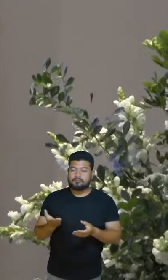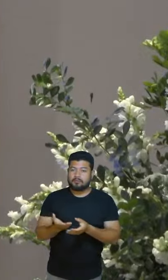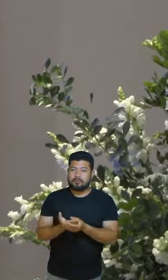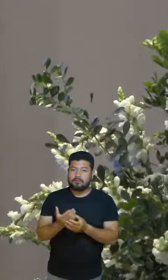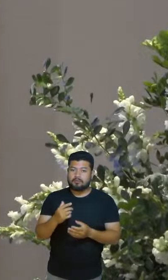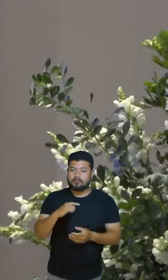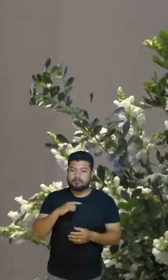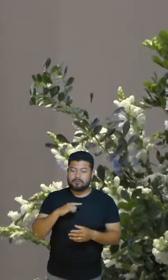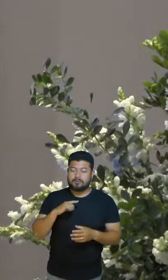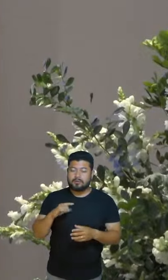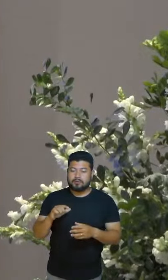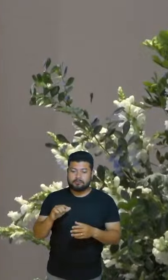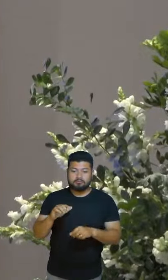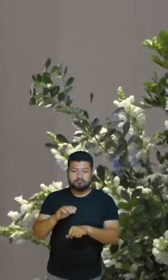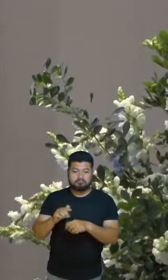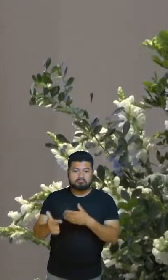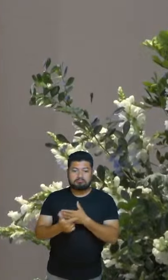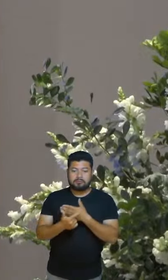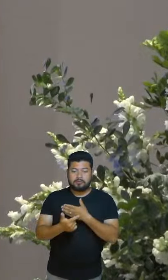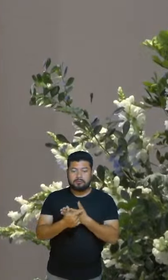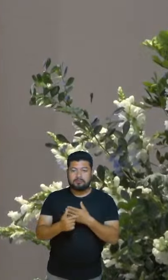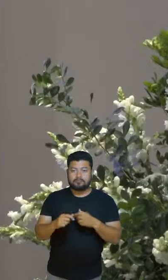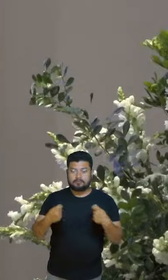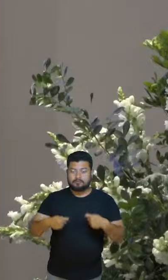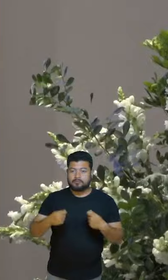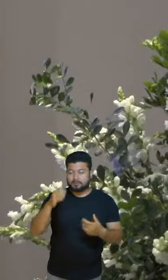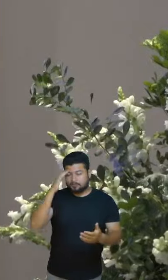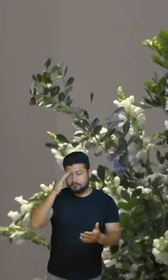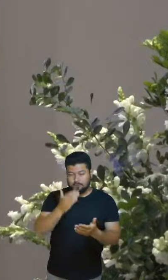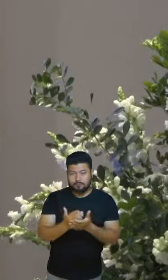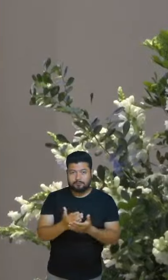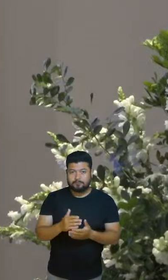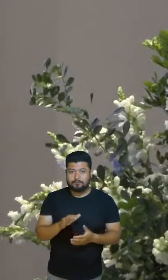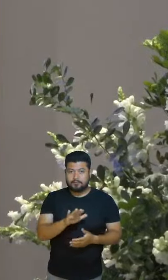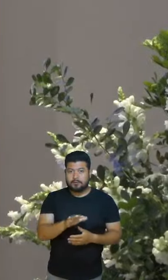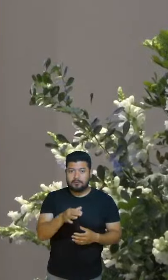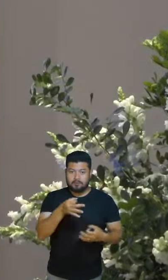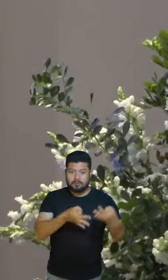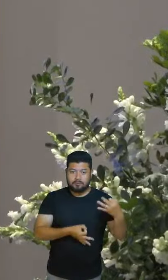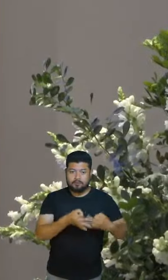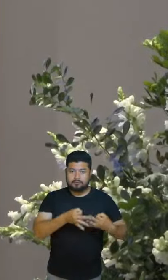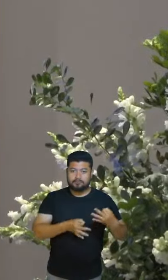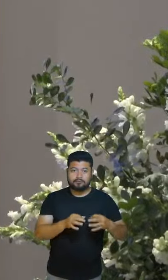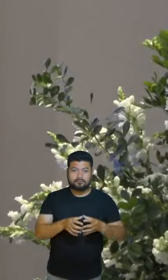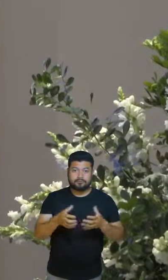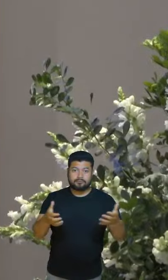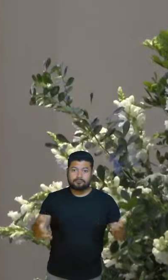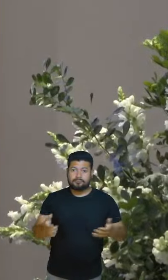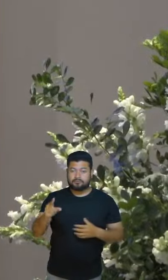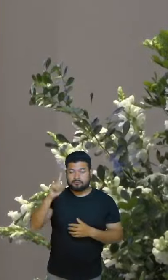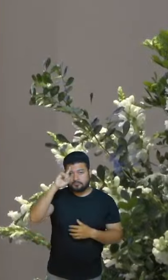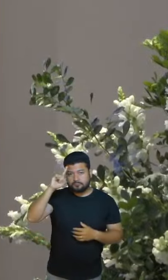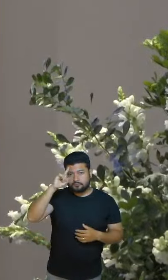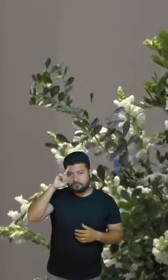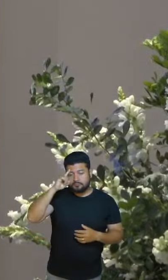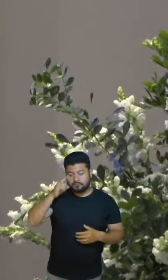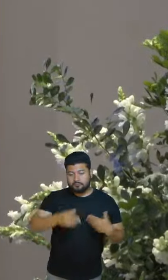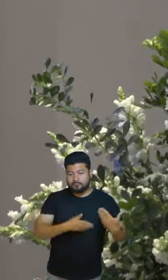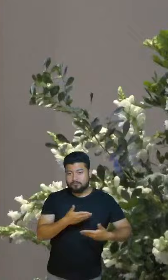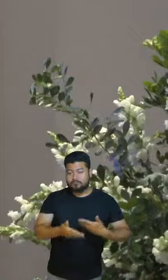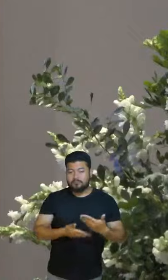tarefa no que diz respeito daí a jurisdição que é aquela grande jurisdição do dia a dia dos processos